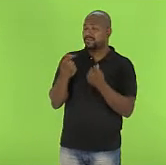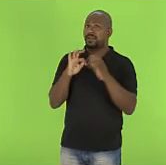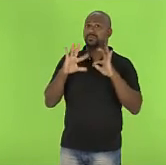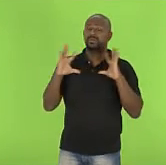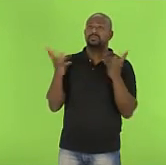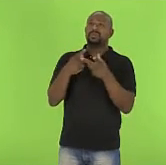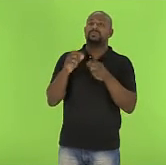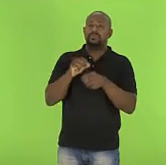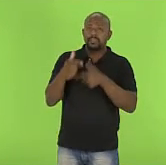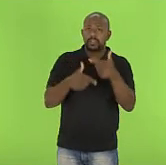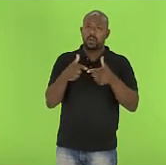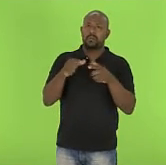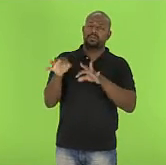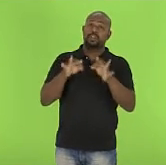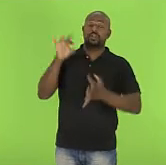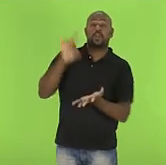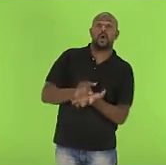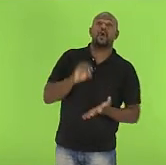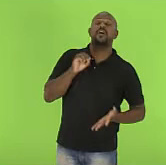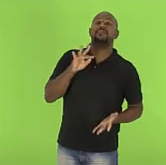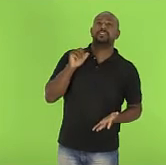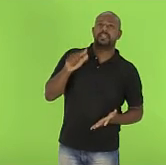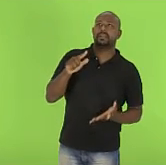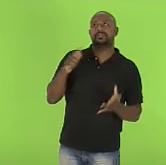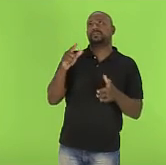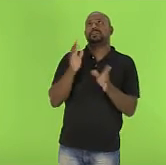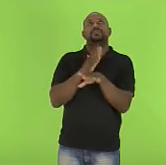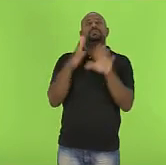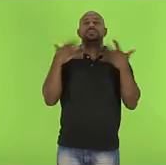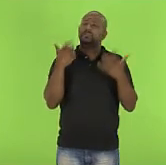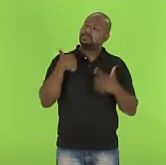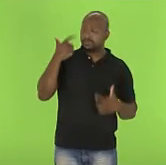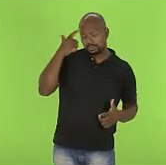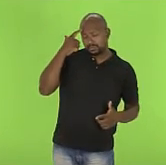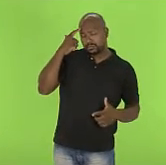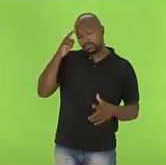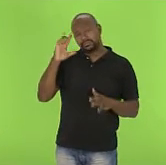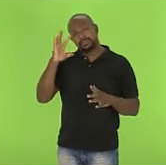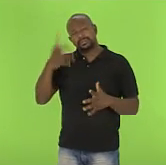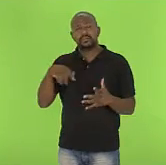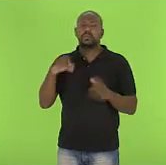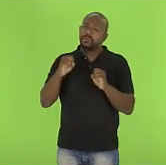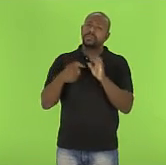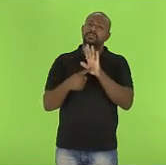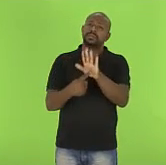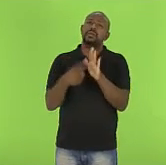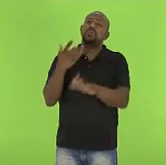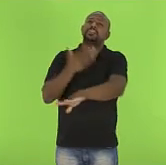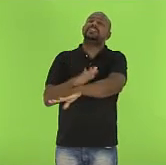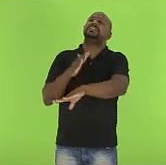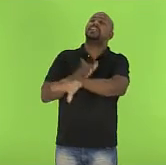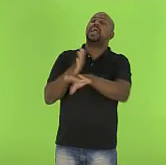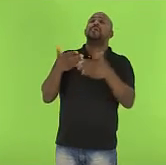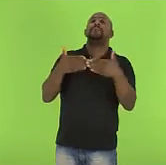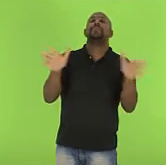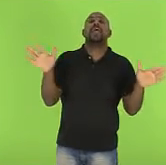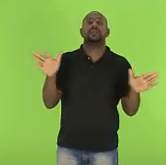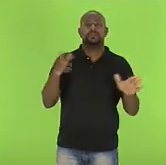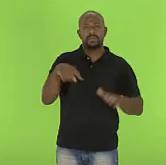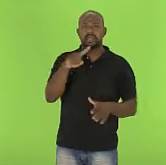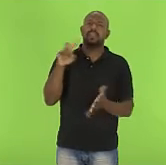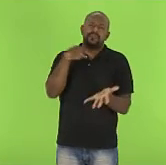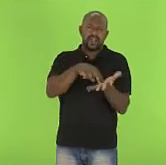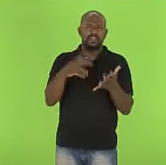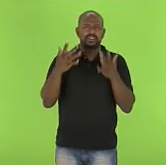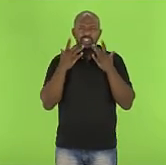a verba suficiente para realizar o projeto oficial, o que a gente chegou à conclusão é que a gente poderia apresentar um ensaio aberto.